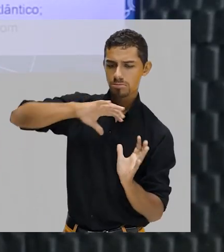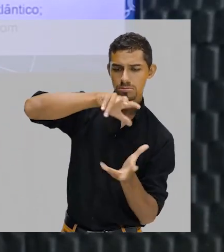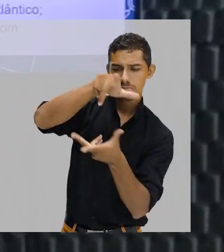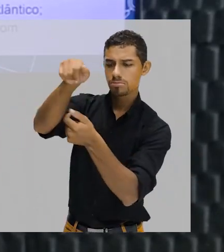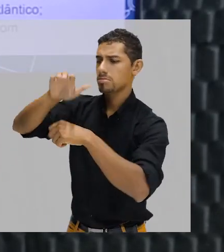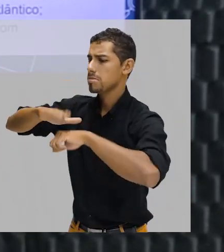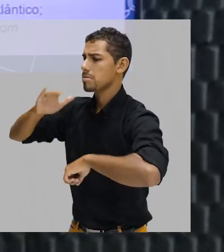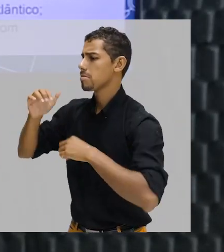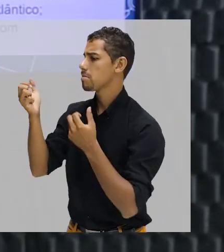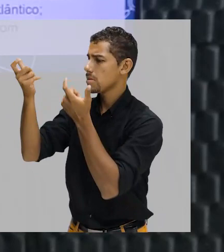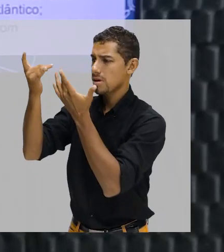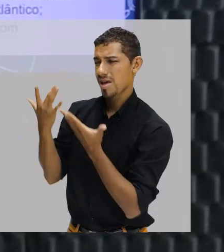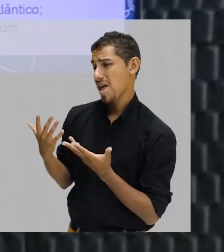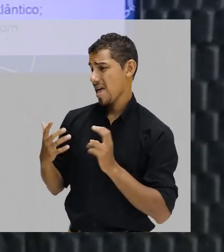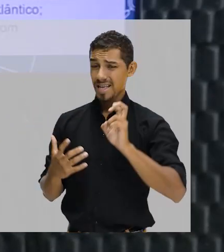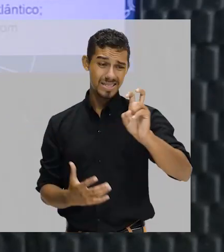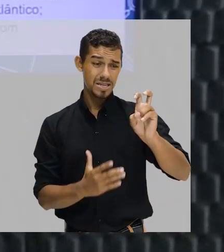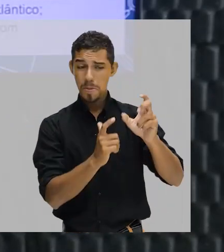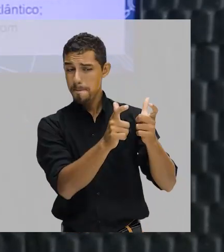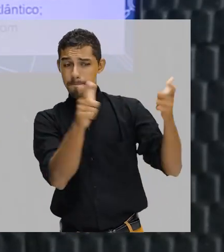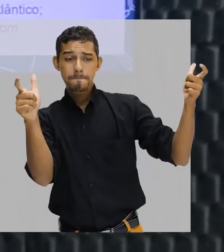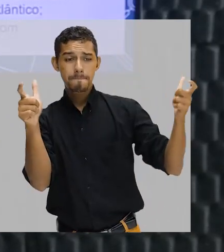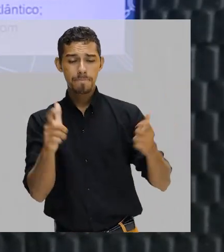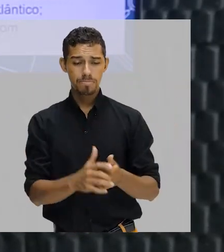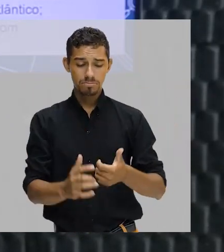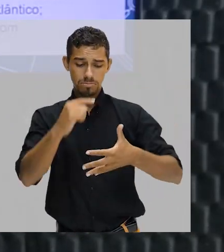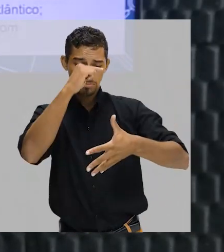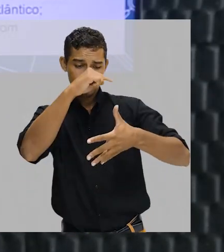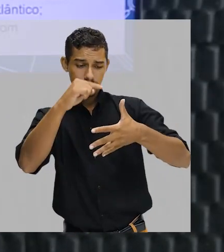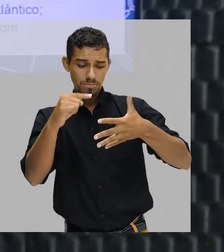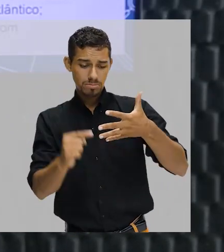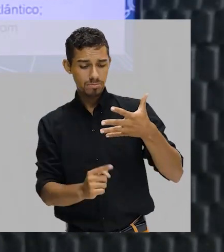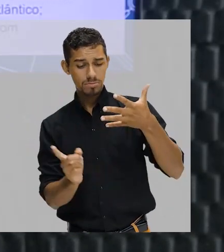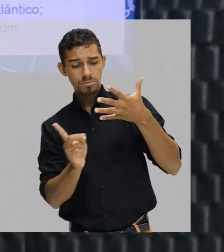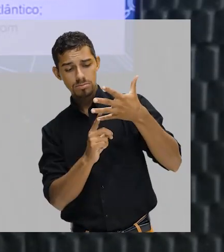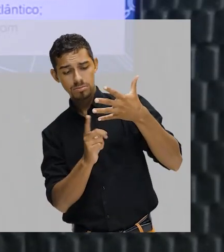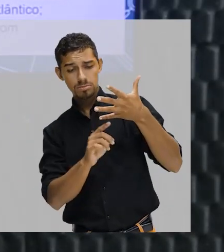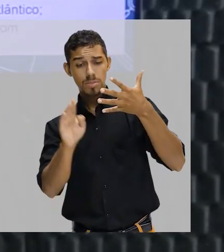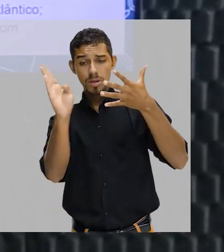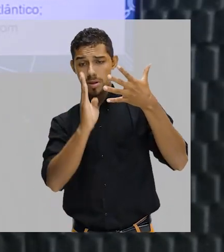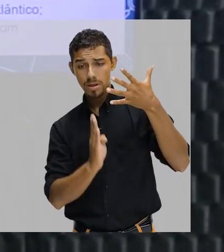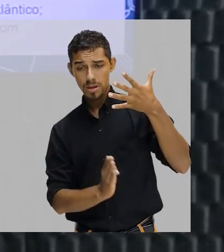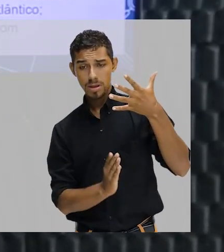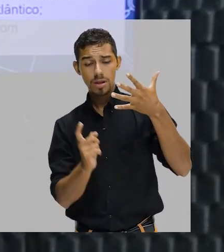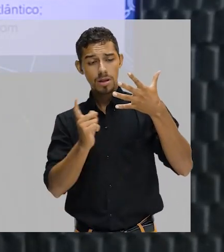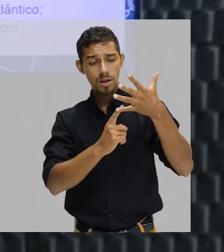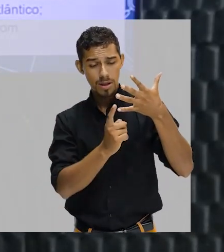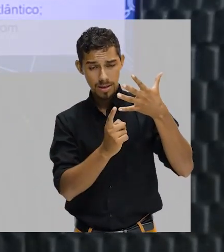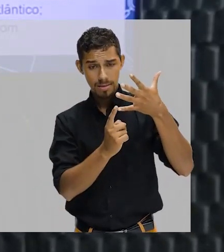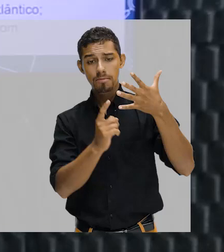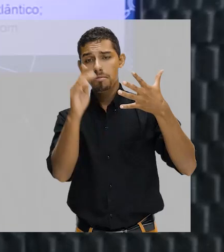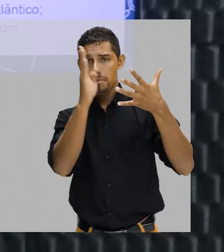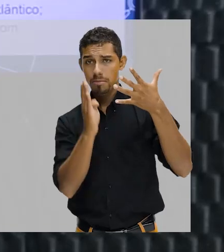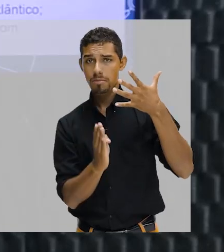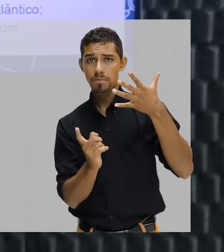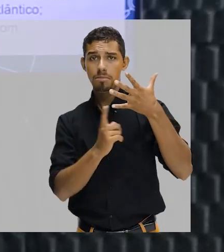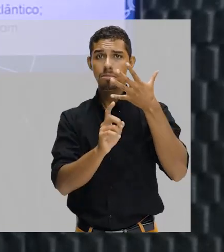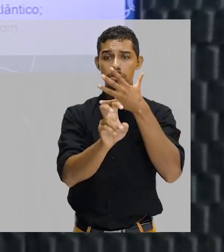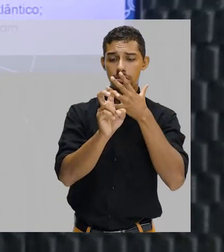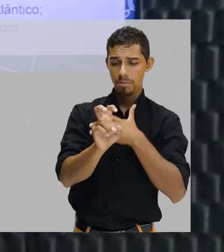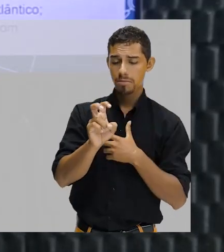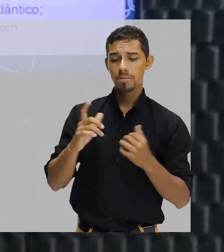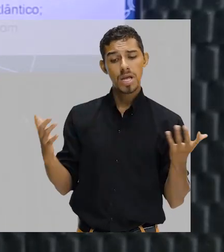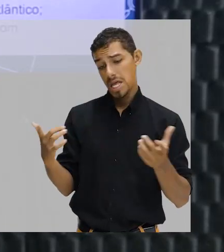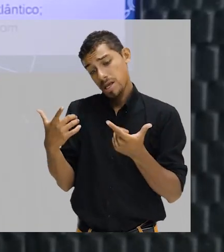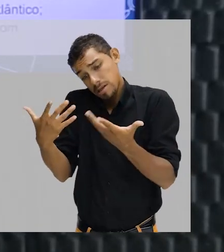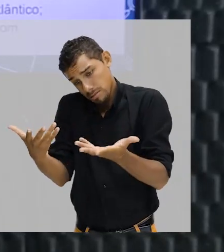territorial do mundo, está ali entre os 5 maiores, tá certo? Só para você ter noção de como o nosso país, tá? Ele está bem posicionado nesse aspecto. Não